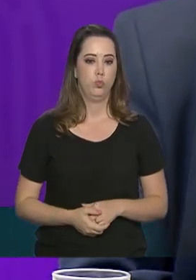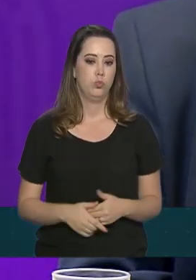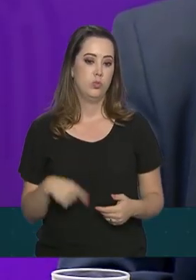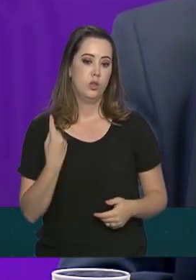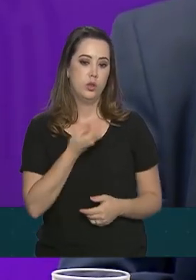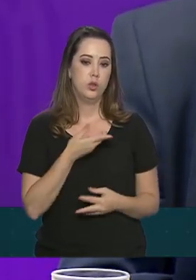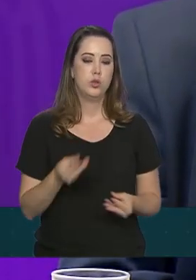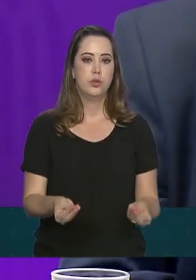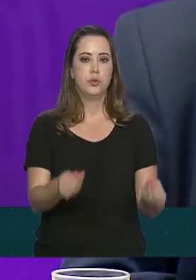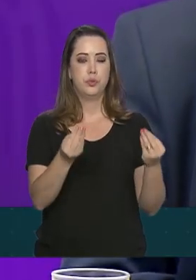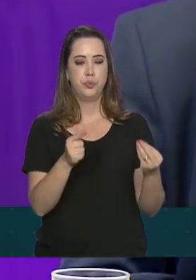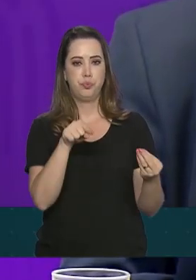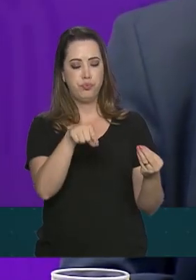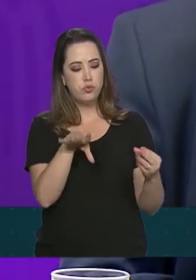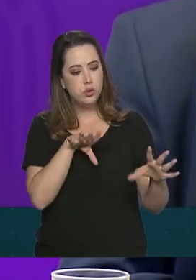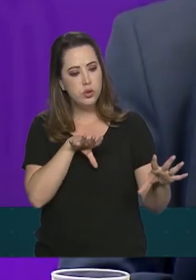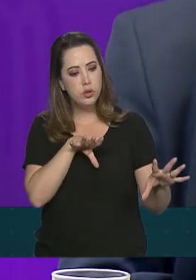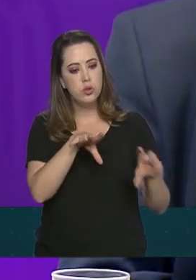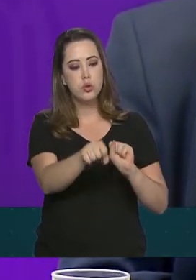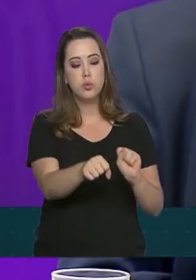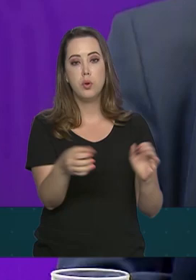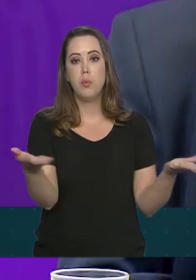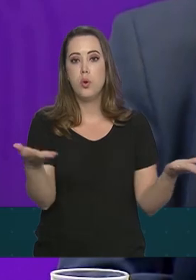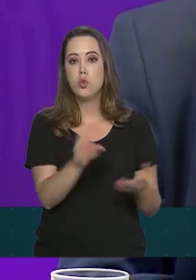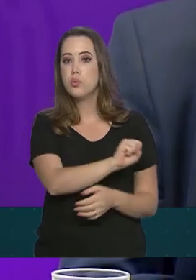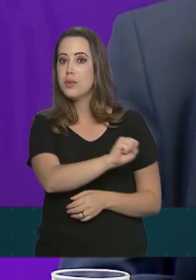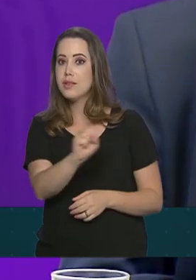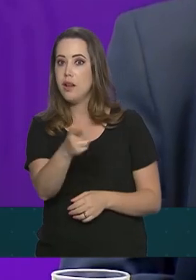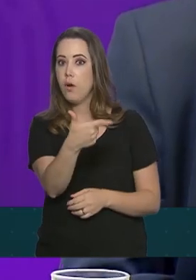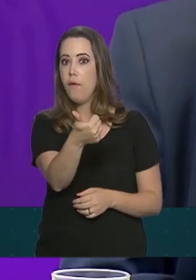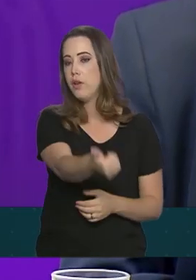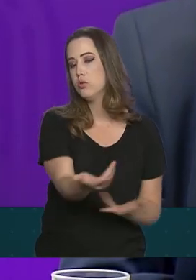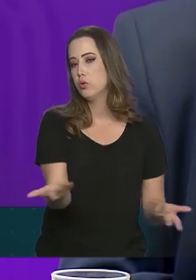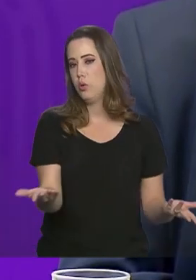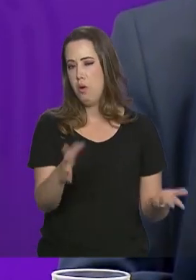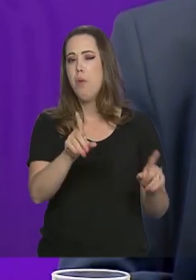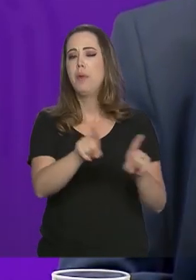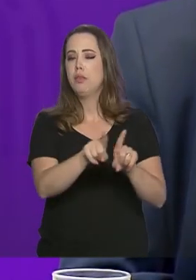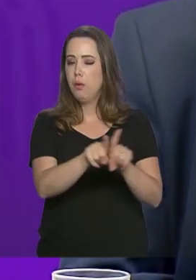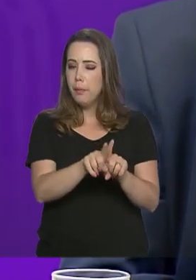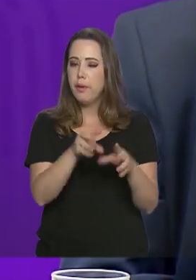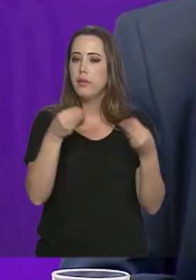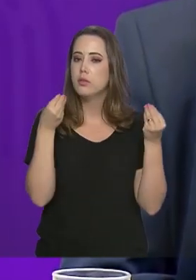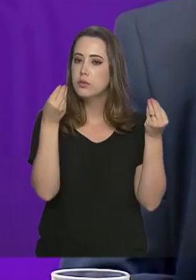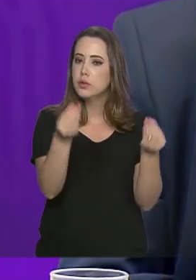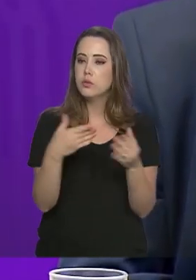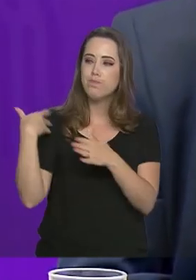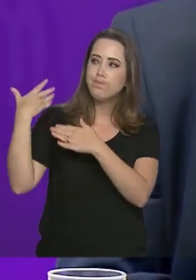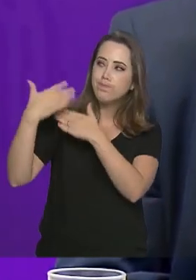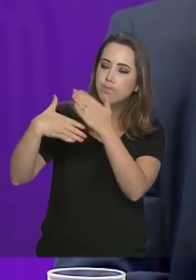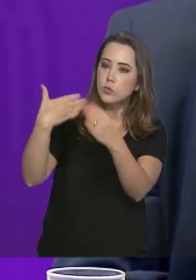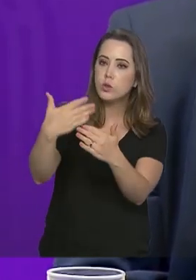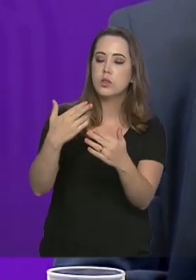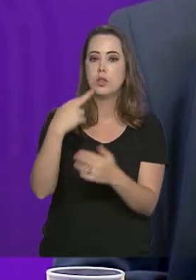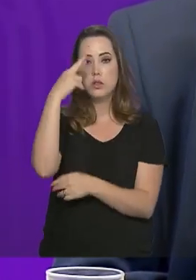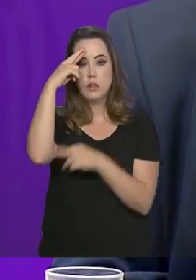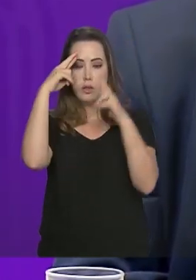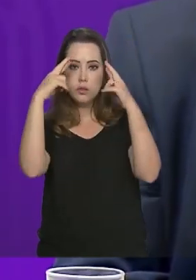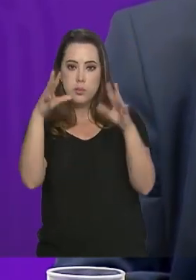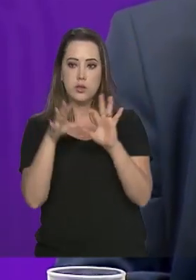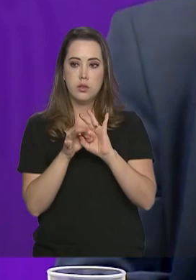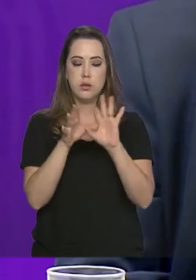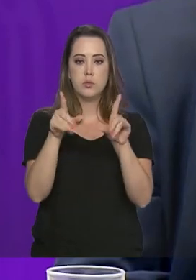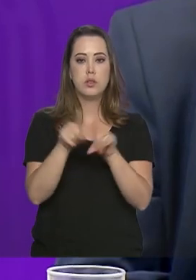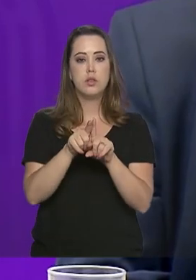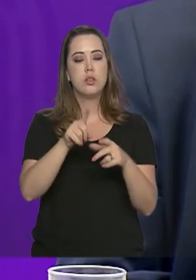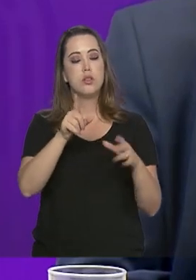a gente trazer o diploma para o século XXI, para essa era digital, mas ainda assim garantindo toda a tradição, respeito à autonomia